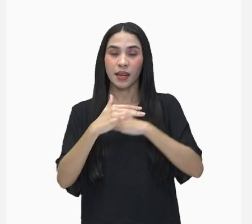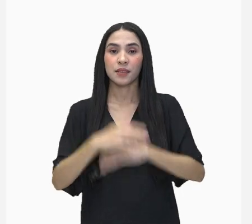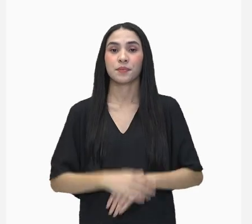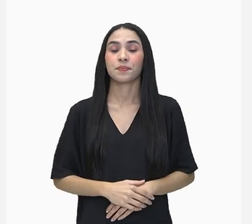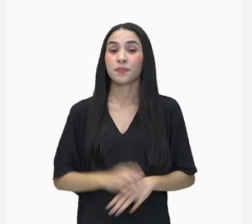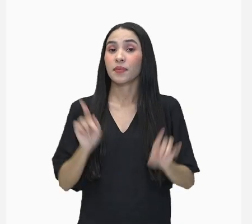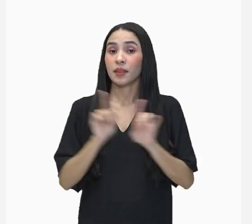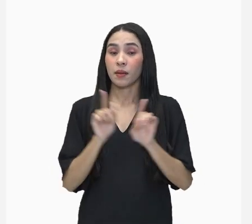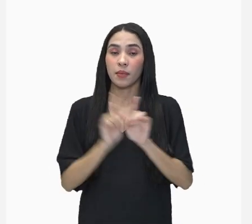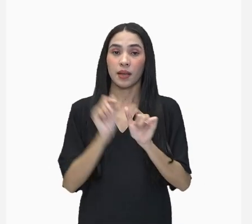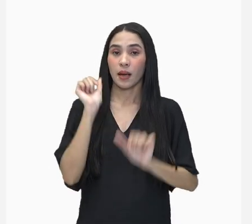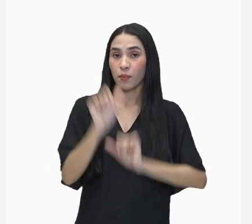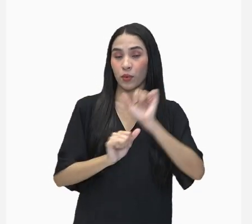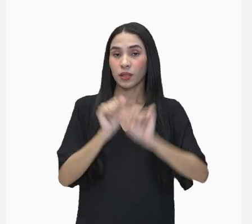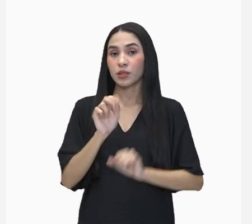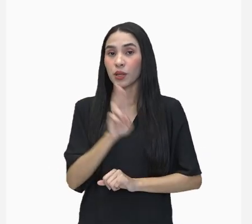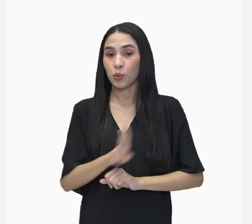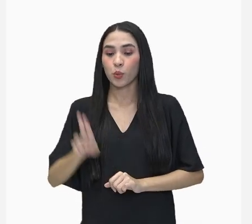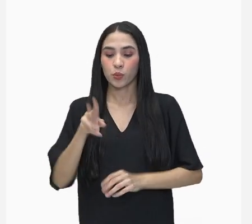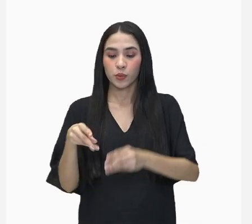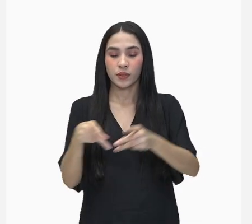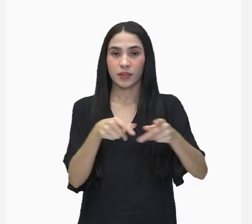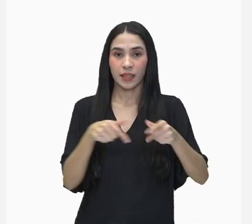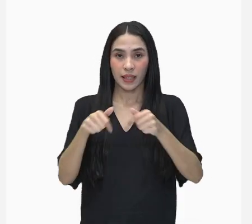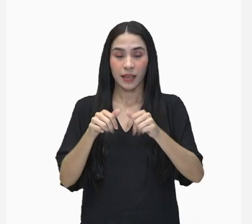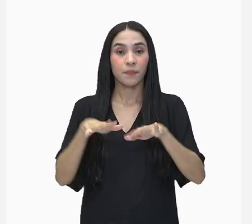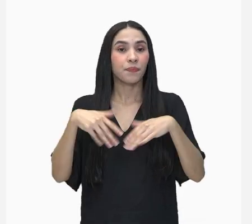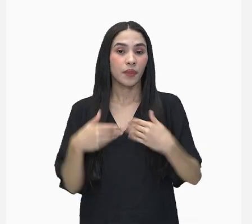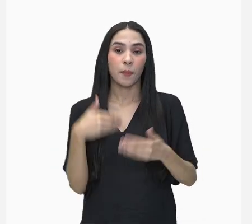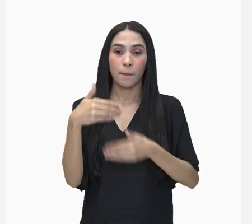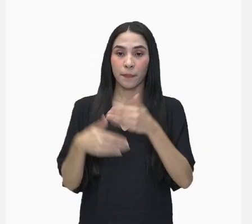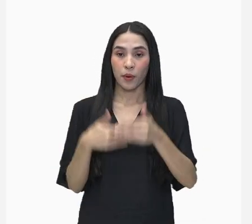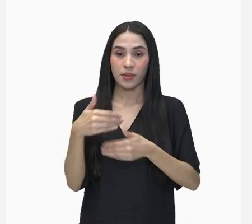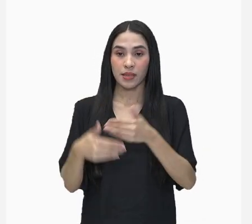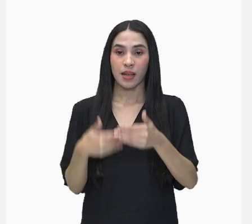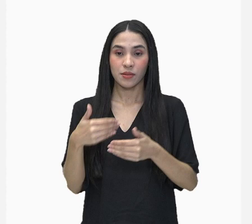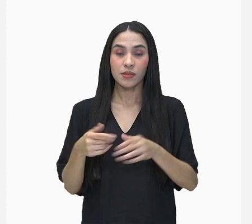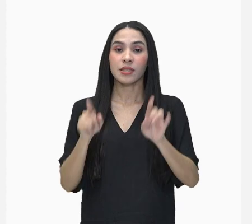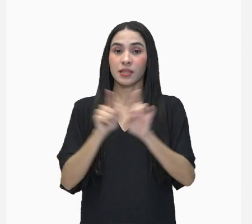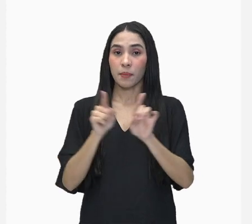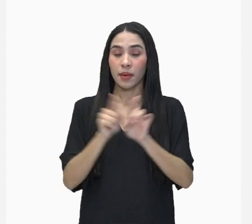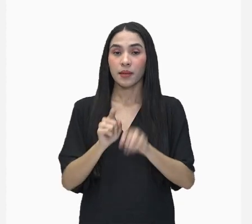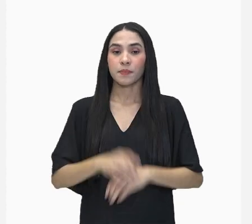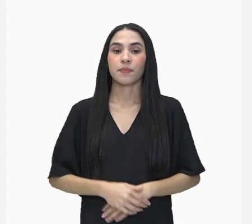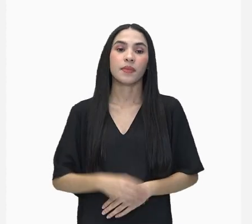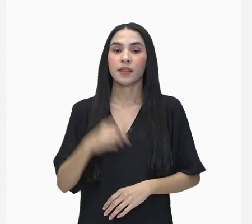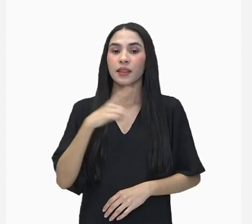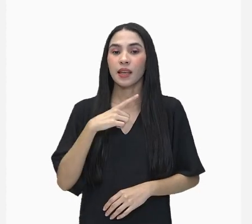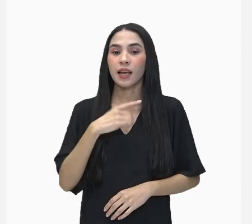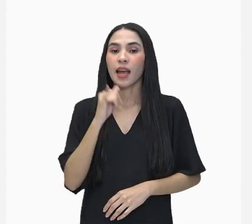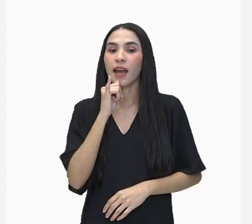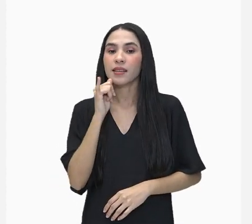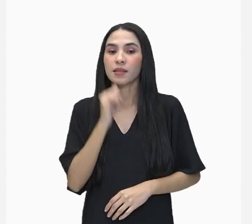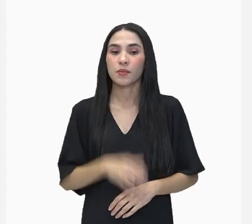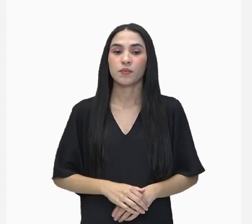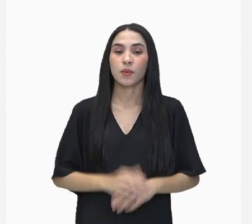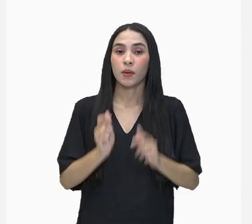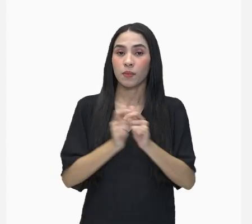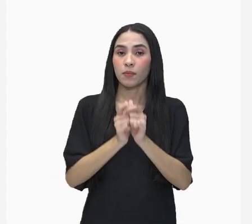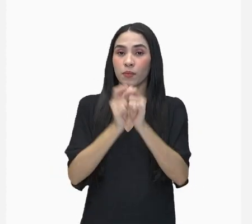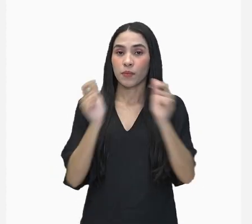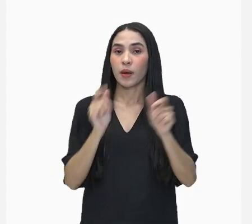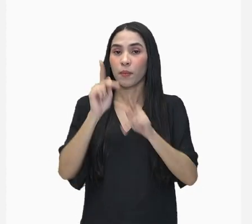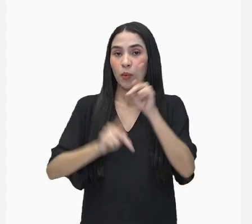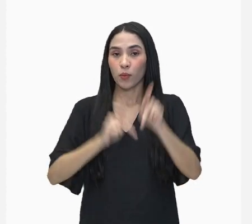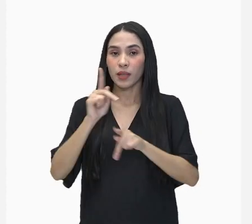as mudanças no uso da terra. Então, nesse processo de urbanização também, nós temos o movimento da população do campo para